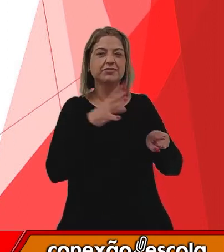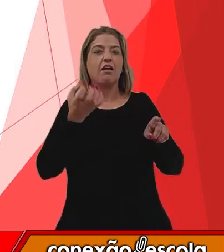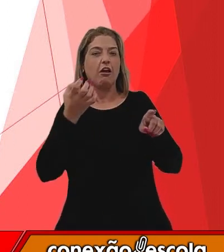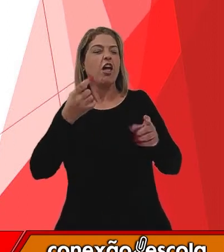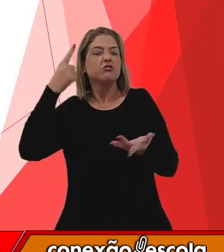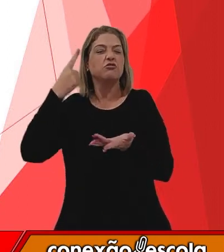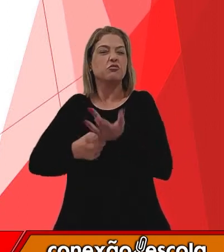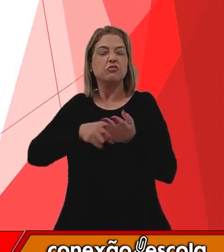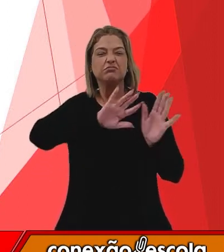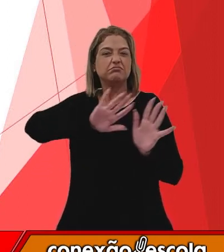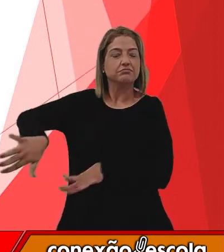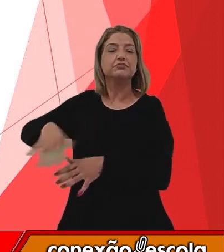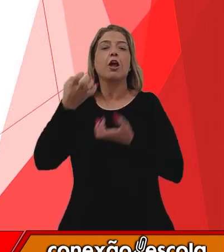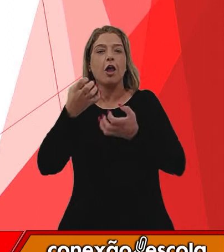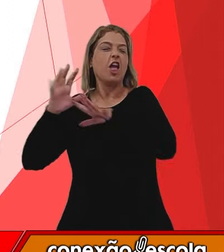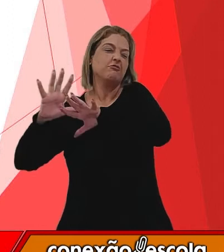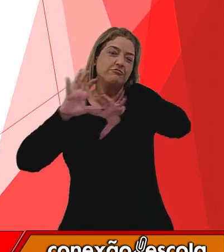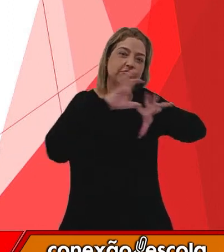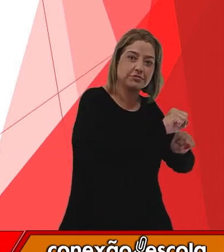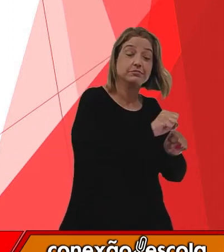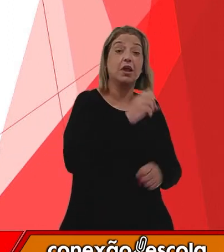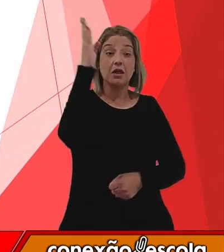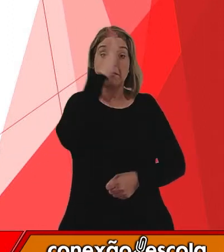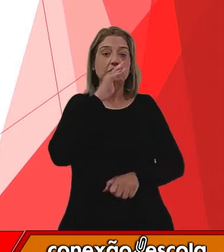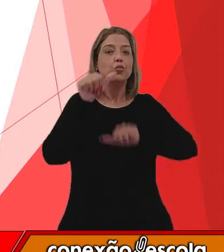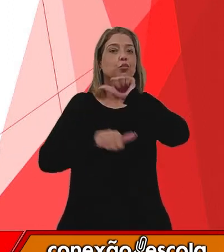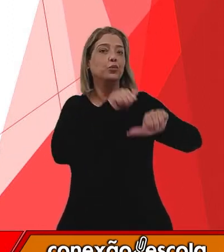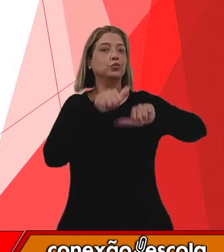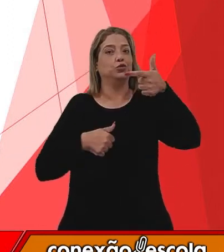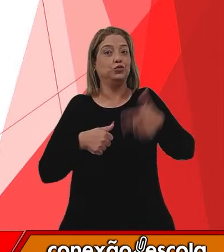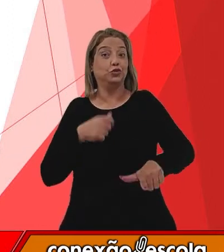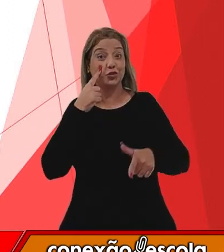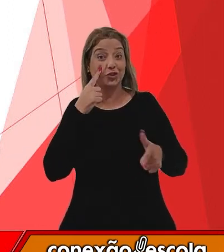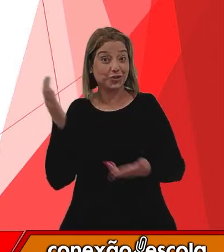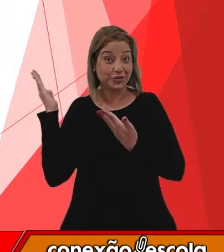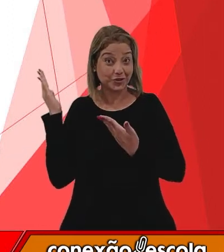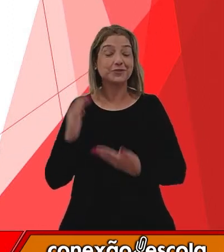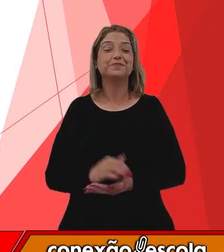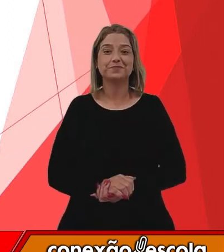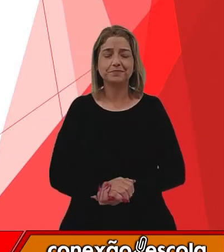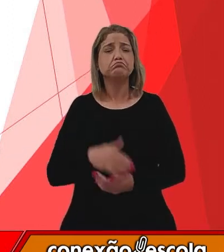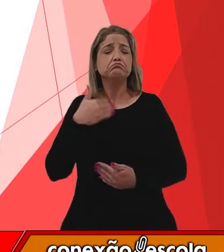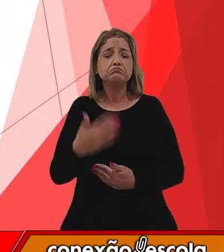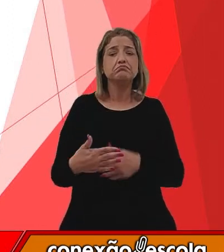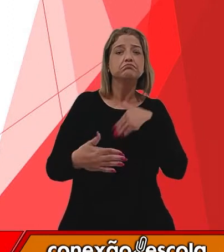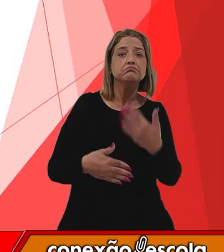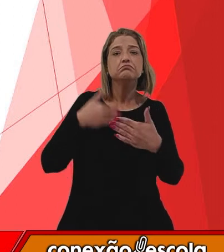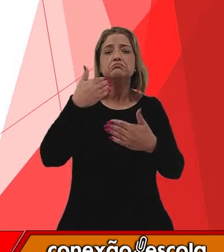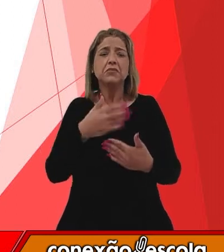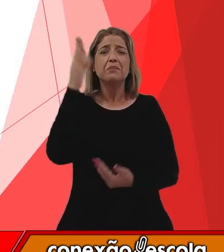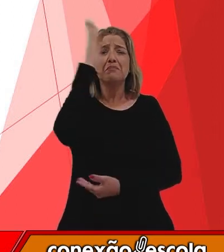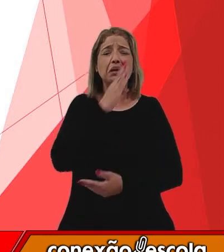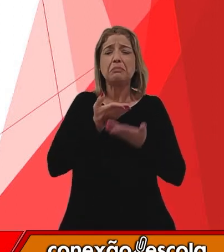gente havia falado. E o Brasil ficou dessa forma. No decorrer do tempo, o Brasil ia perdendo território,